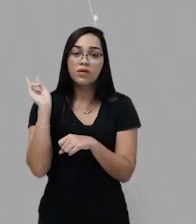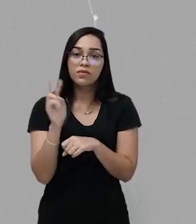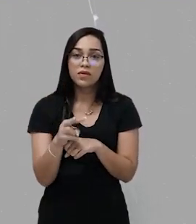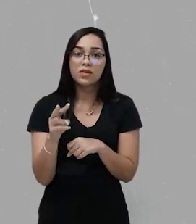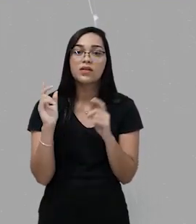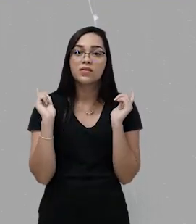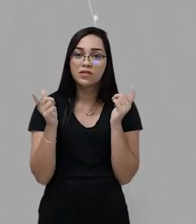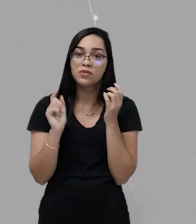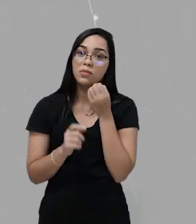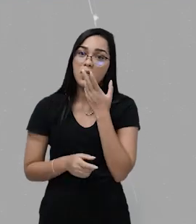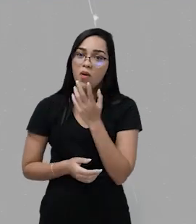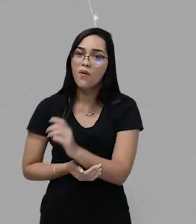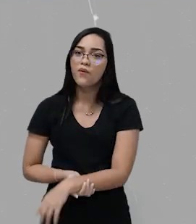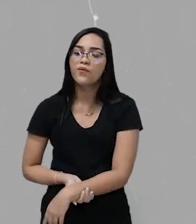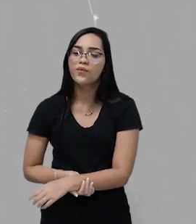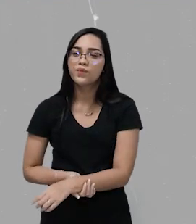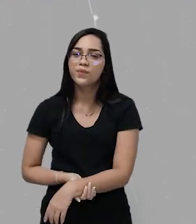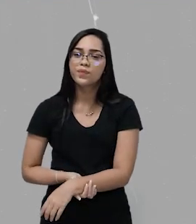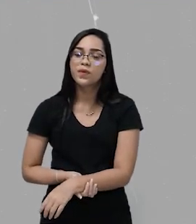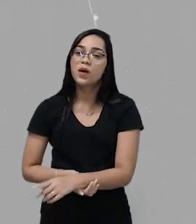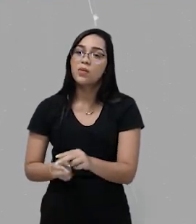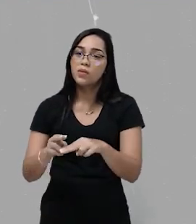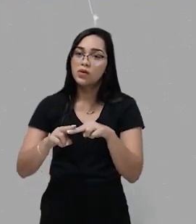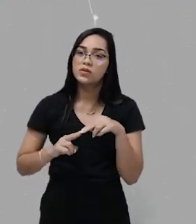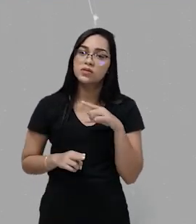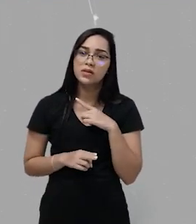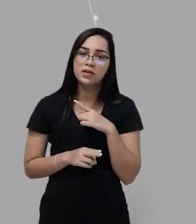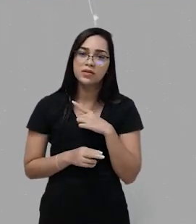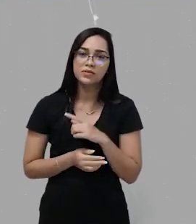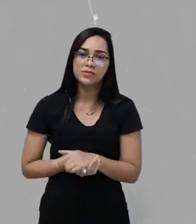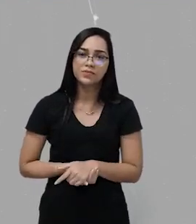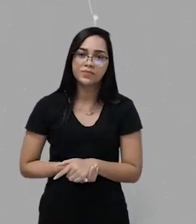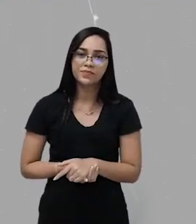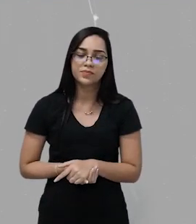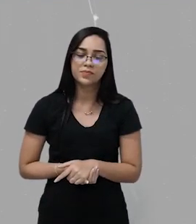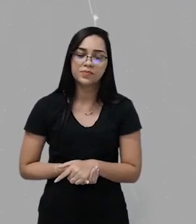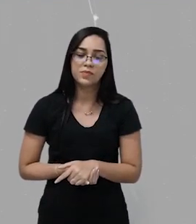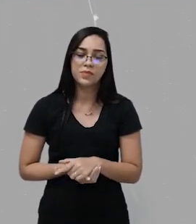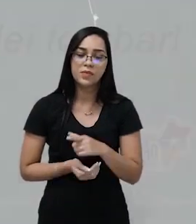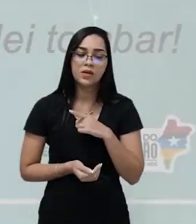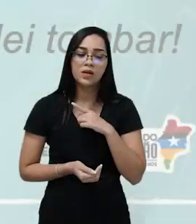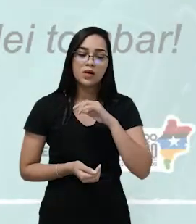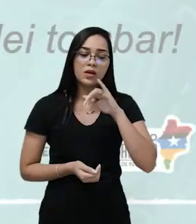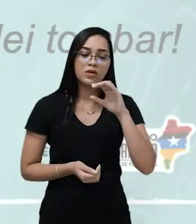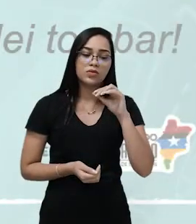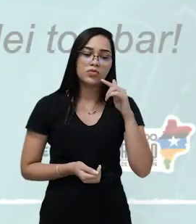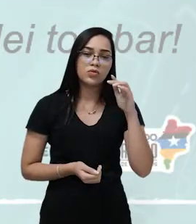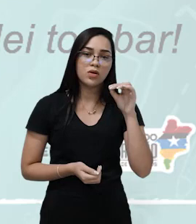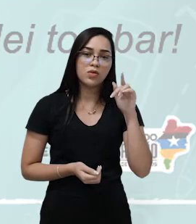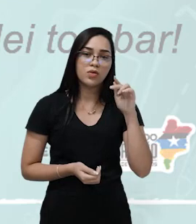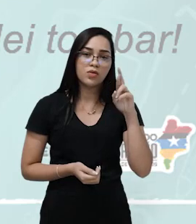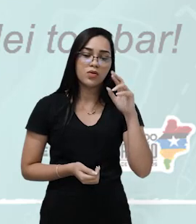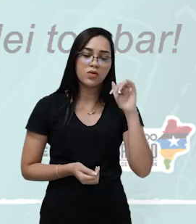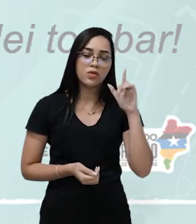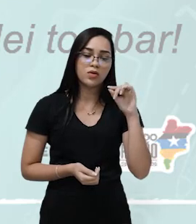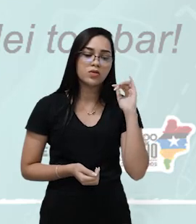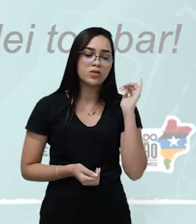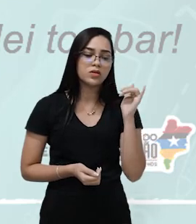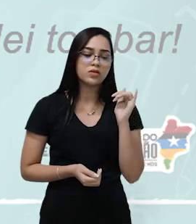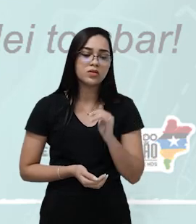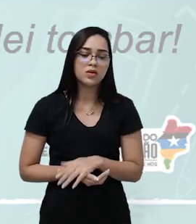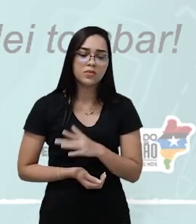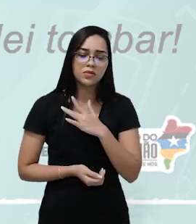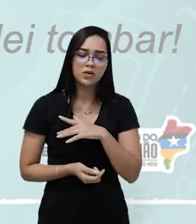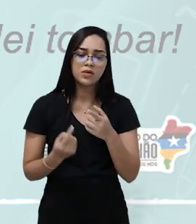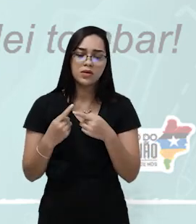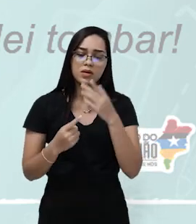se divertir muito, tá bom? Então, por isso eu trouxe essa obra. Nós temos João Grilo. Ele diz a misericórdia